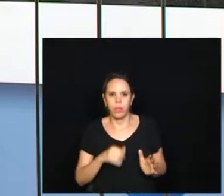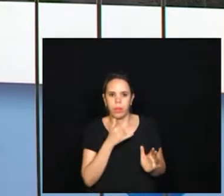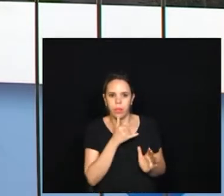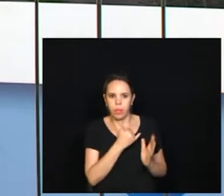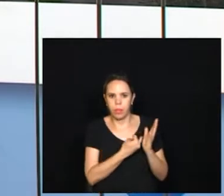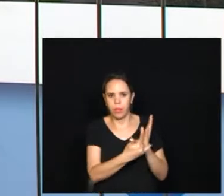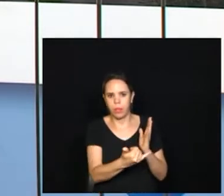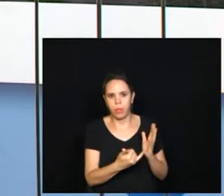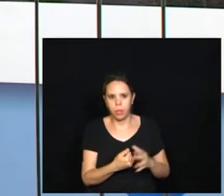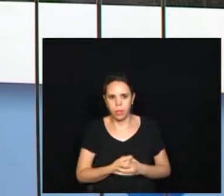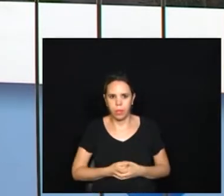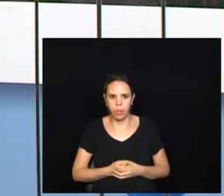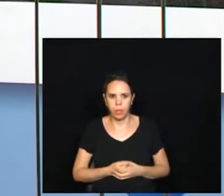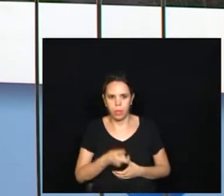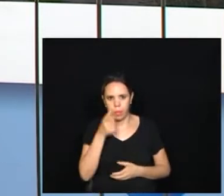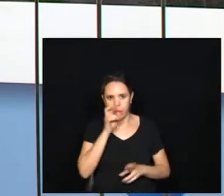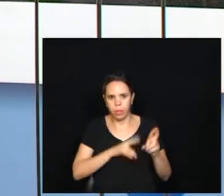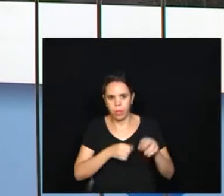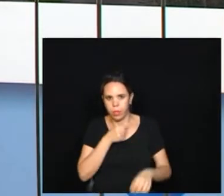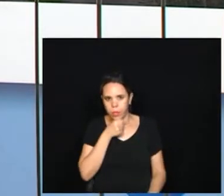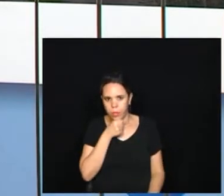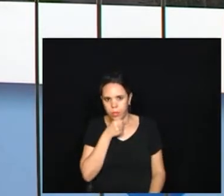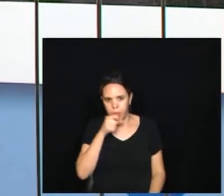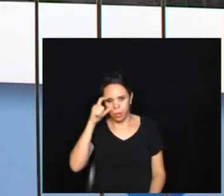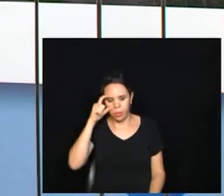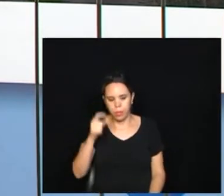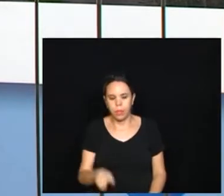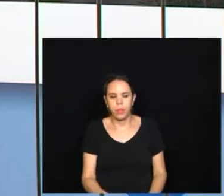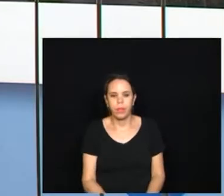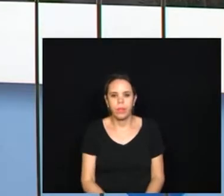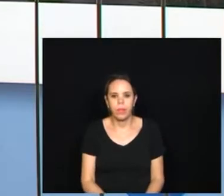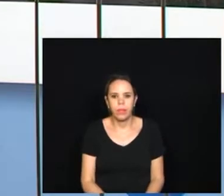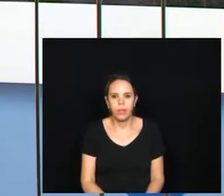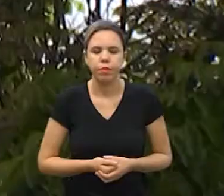de energia elétrica. Confira na reportagem de Michel Amorim.